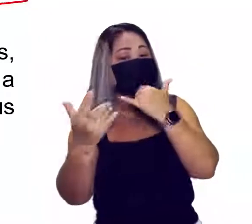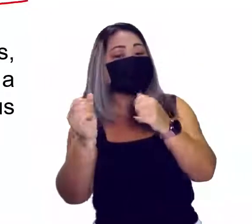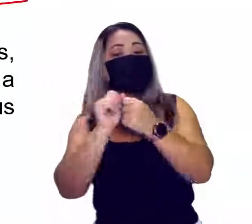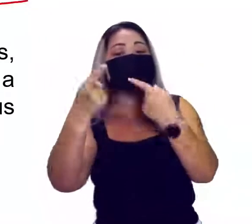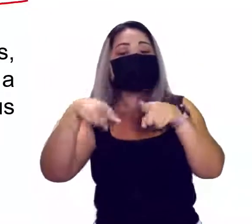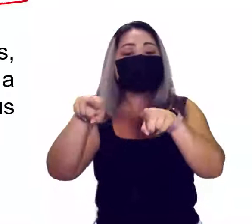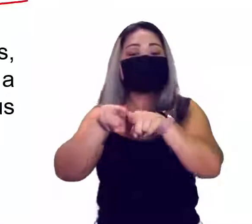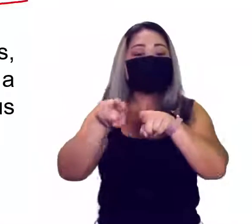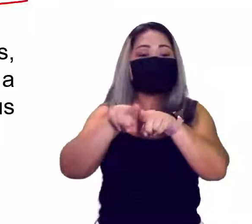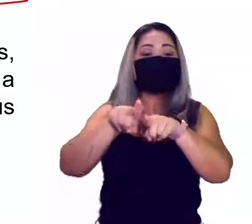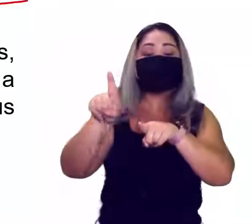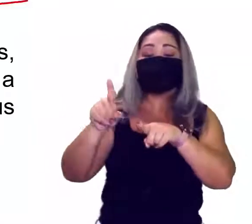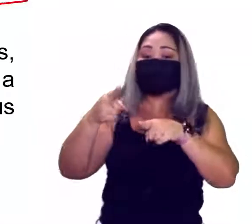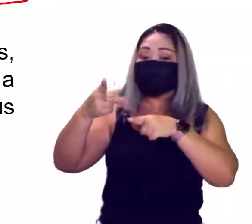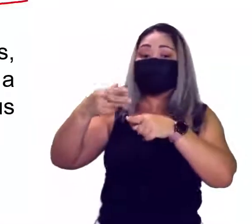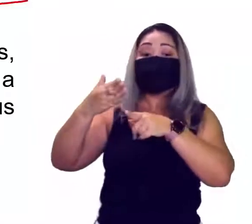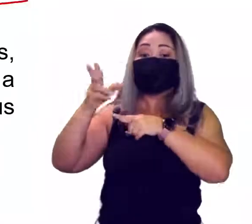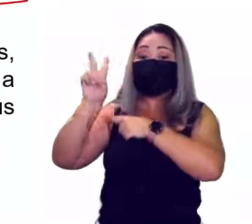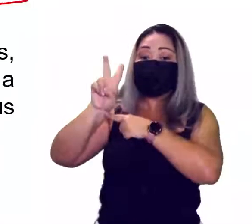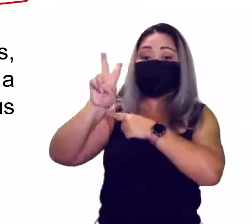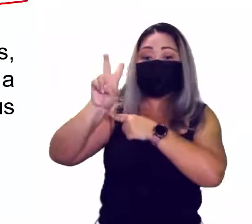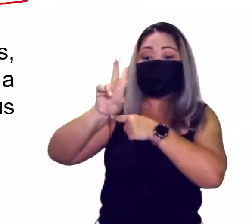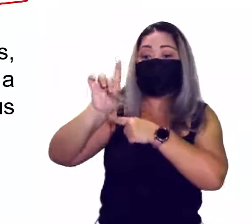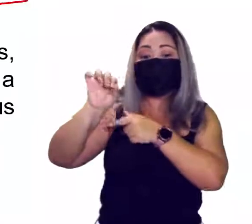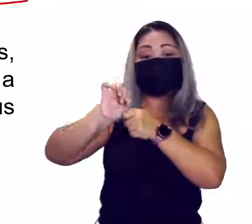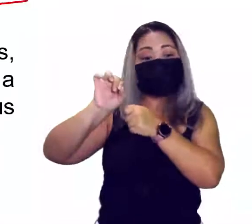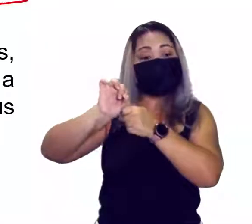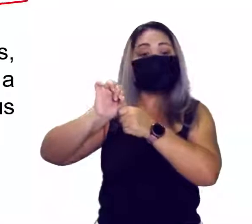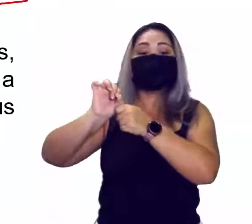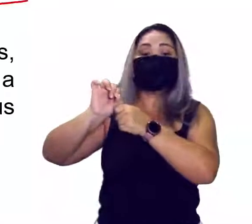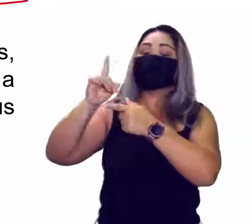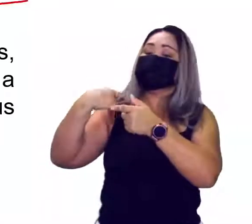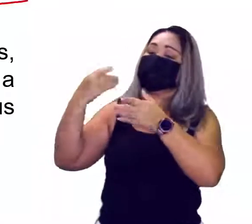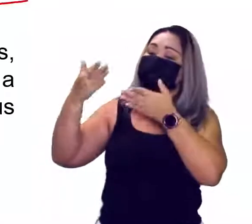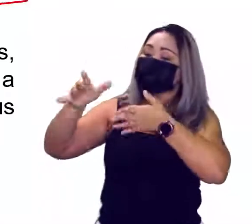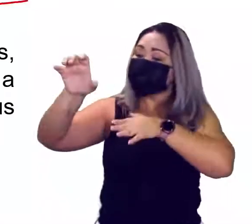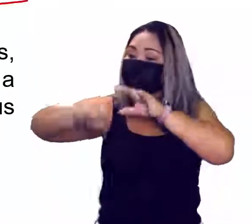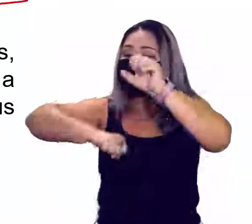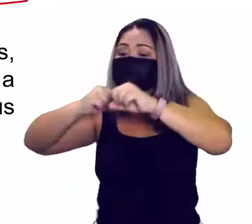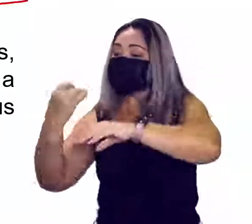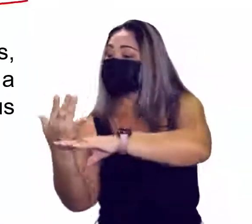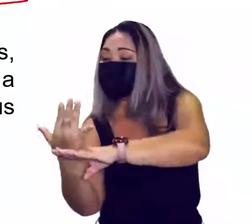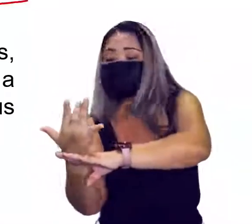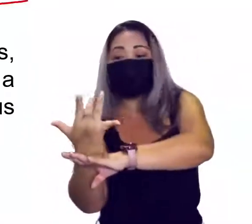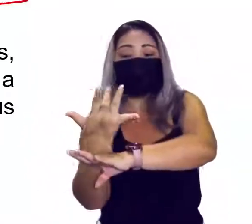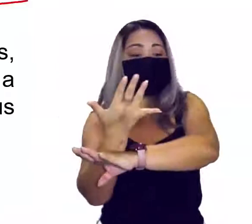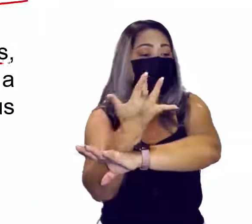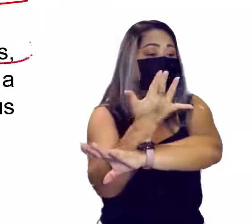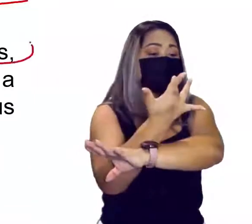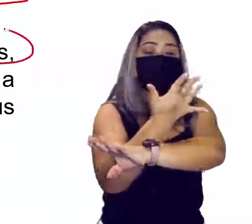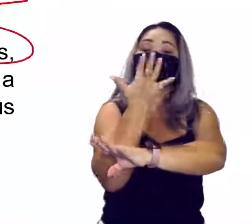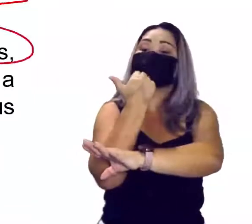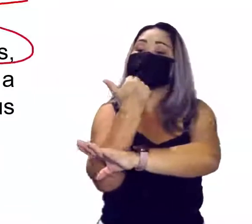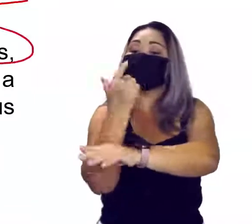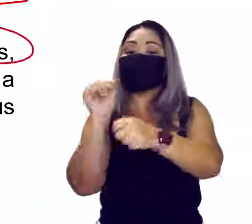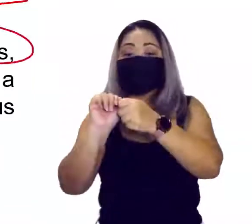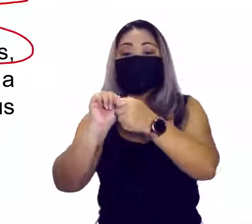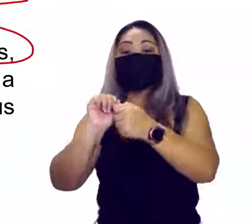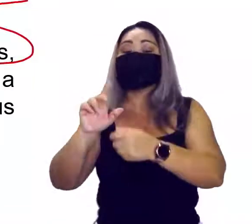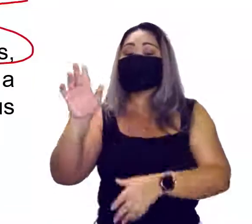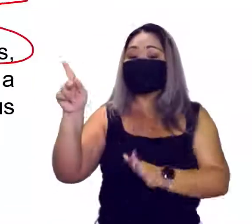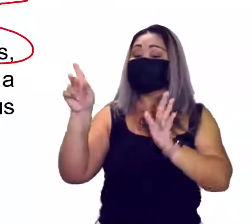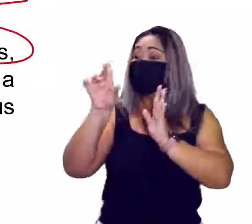colheitas. No âmbito do indígena também temos os deuses, tá, específicos de cada cultura. Ó, deuses olímpicos,